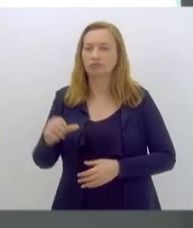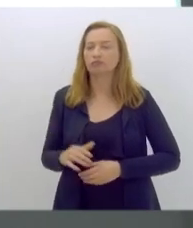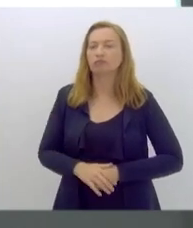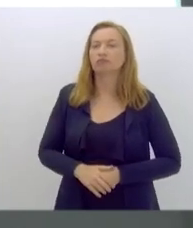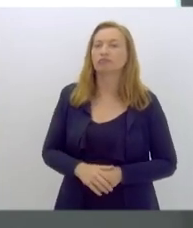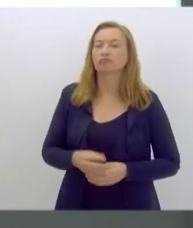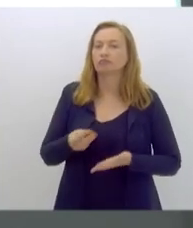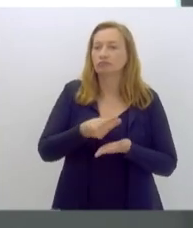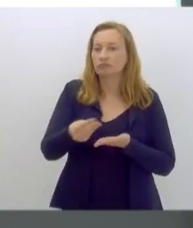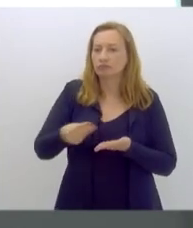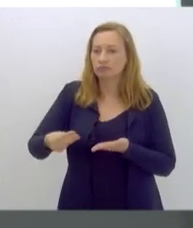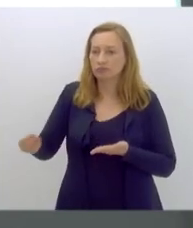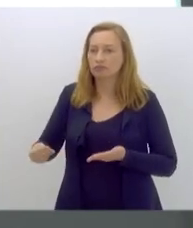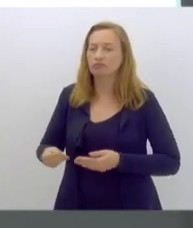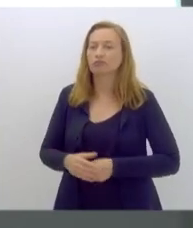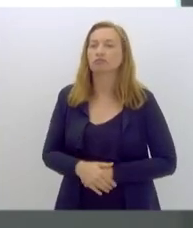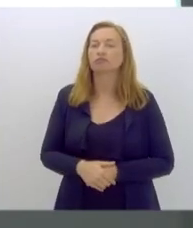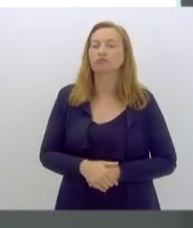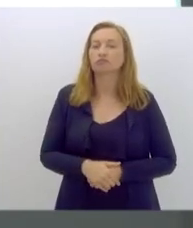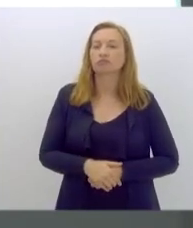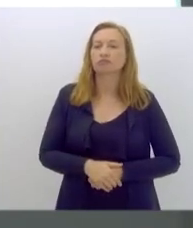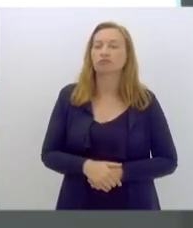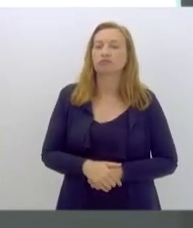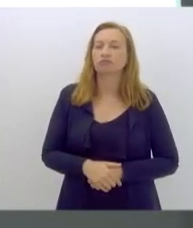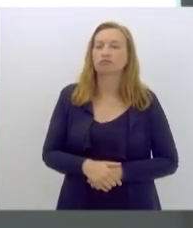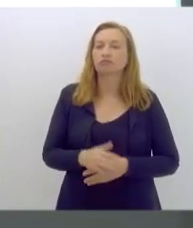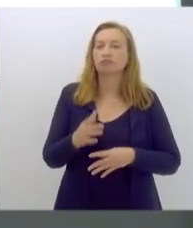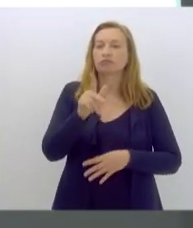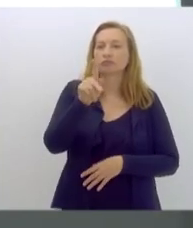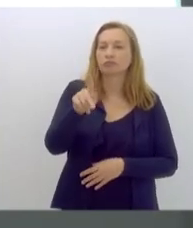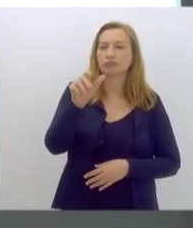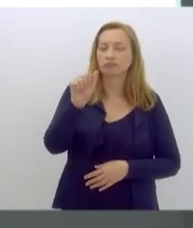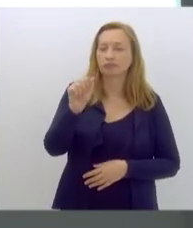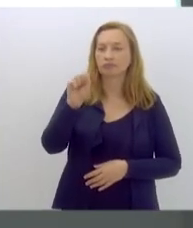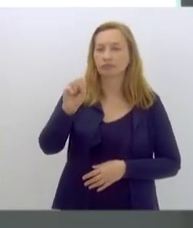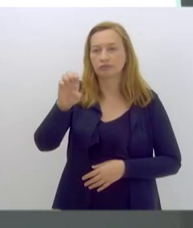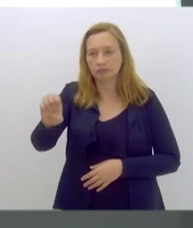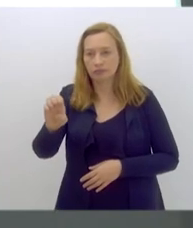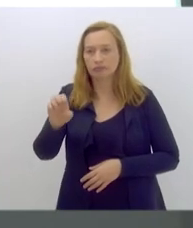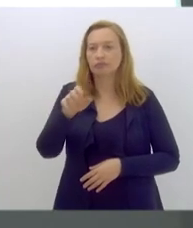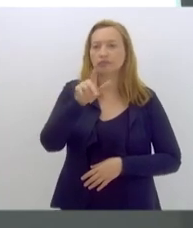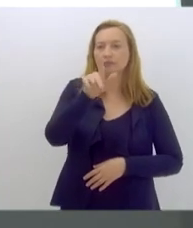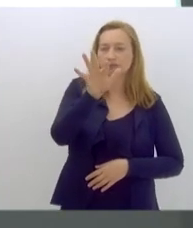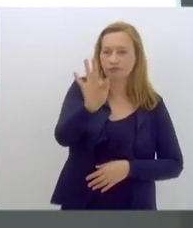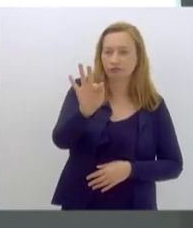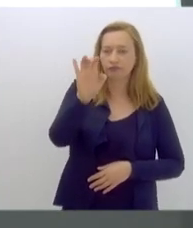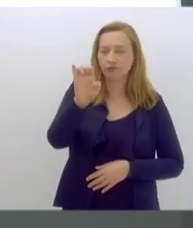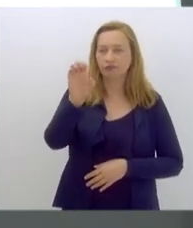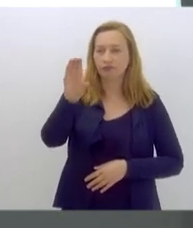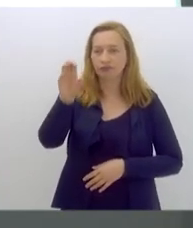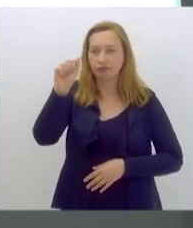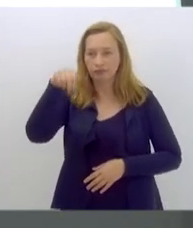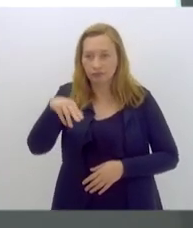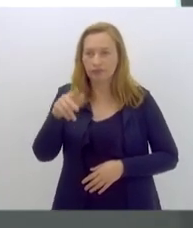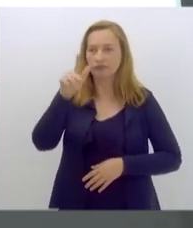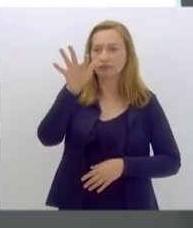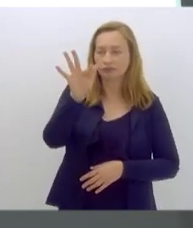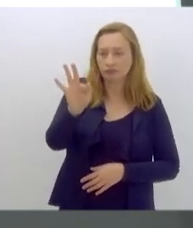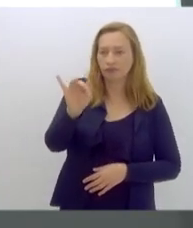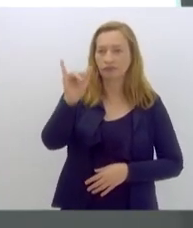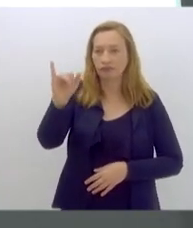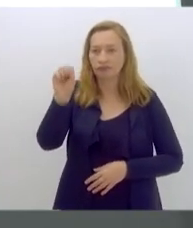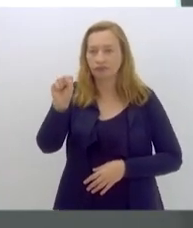estão distribuídos da seguinte forma né uma parte vai para o PASEP uma parte profetam uma parte pro fisset